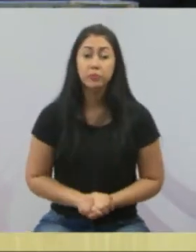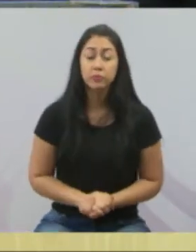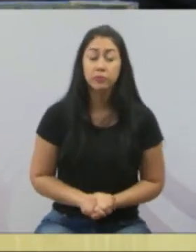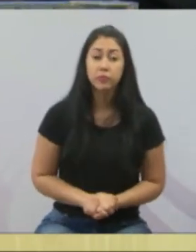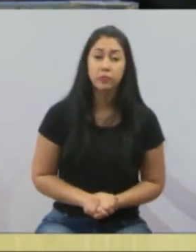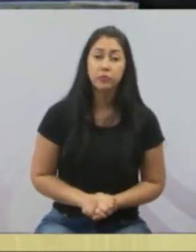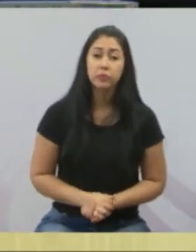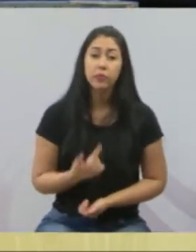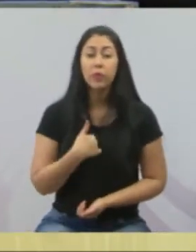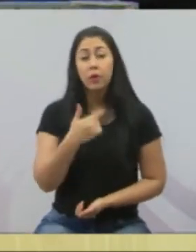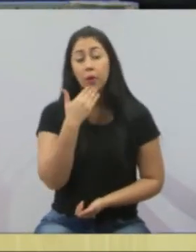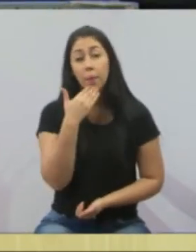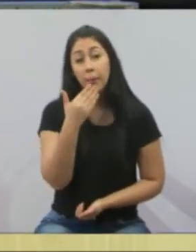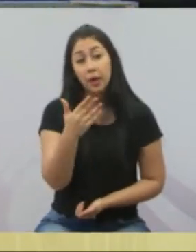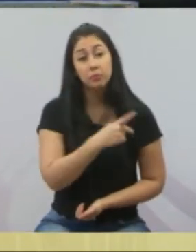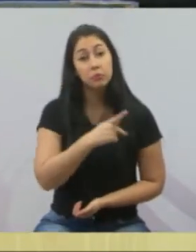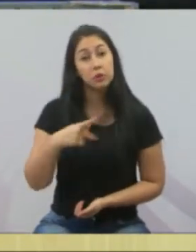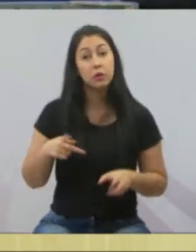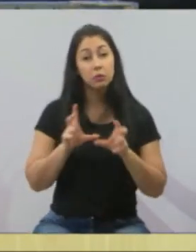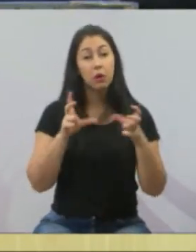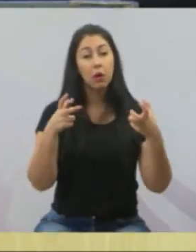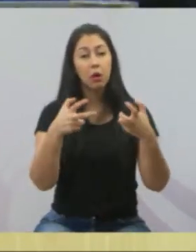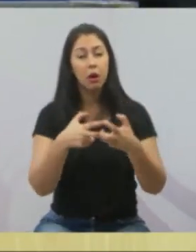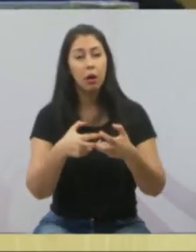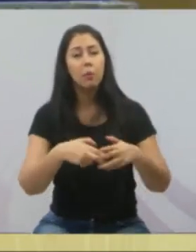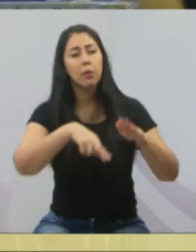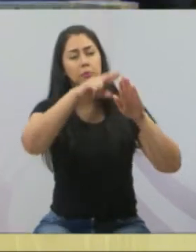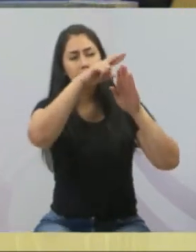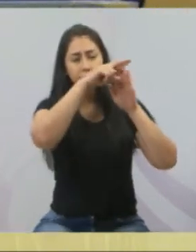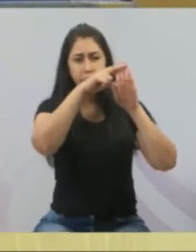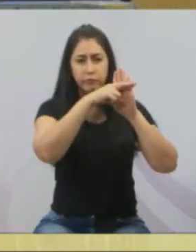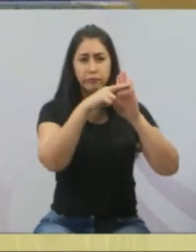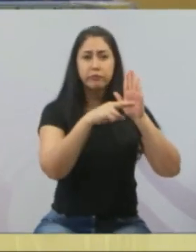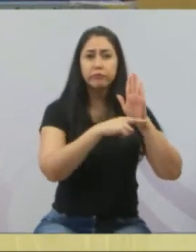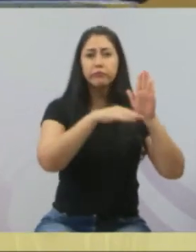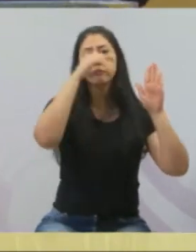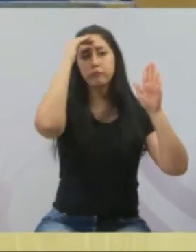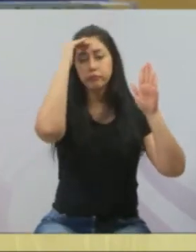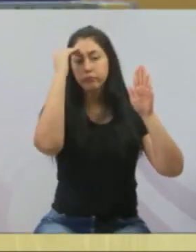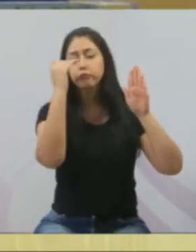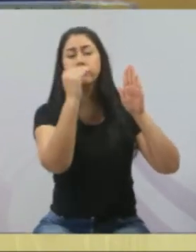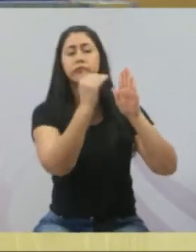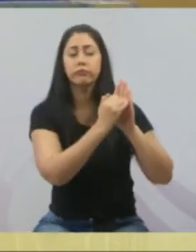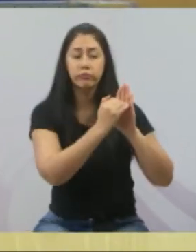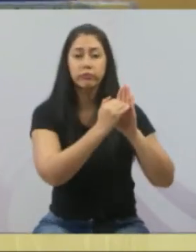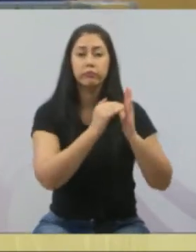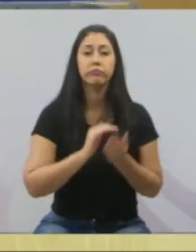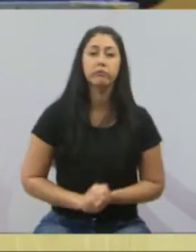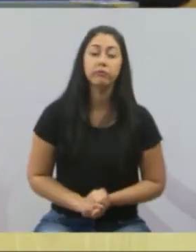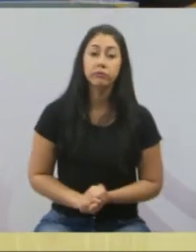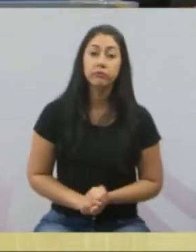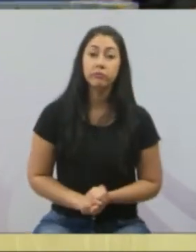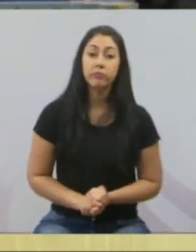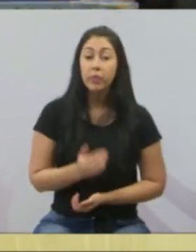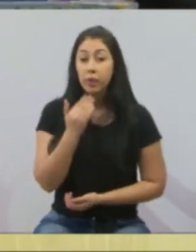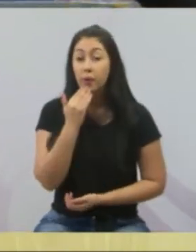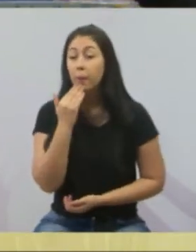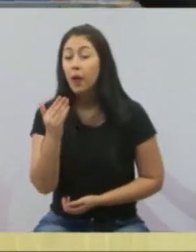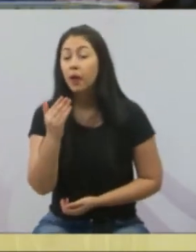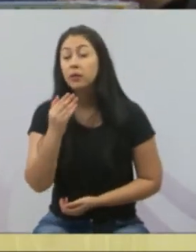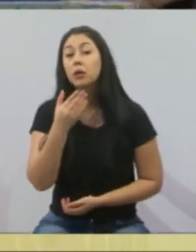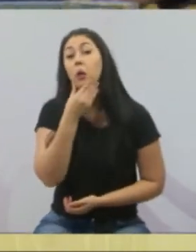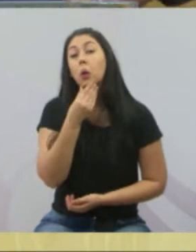formalidades regimentais, seja oficiada a IDP, solicitando a troca de pós de madeira localizado na rua Mário Siqueira Cardoso, em frente ao número 83, no